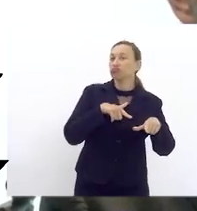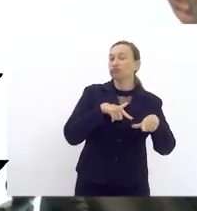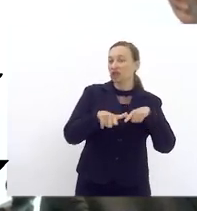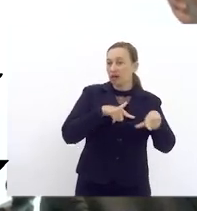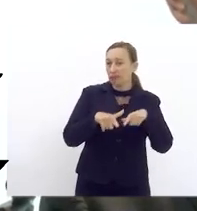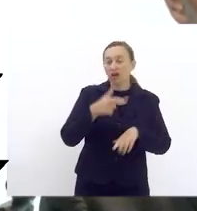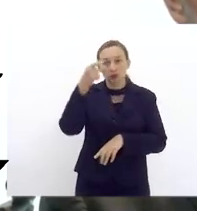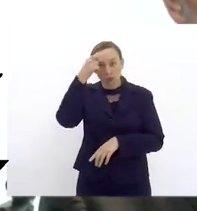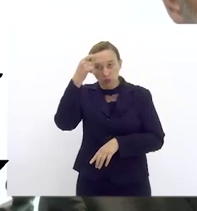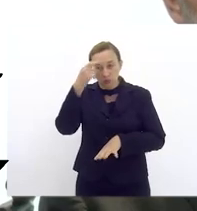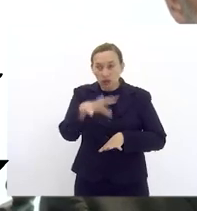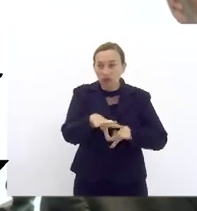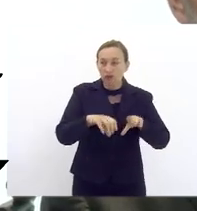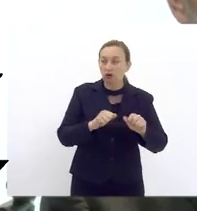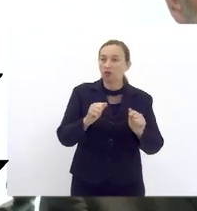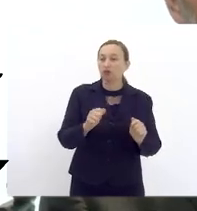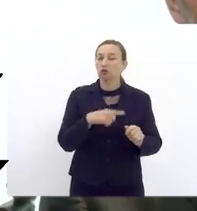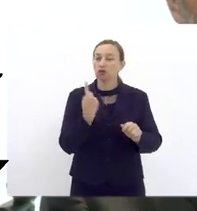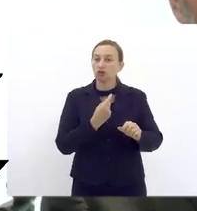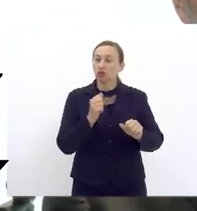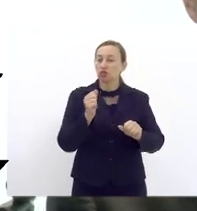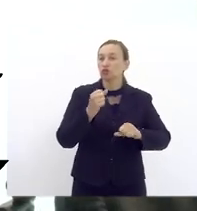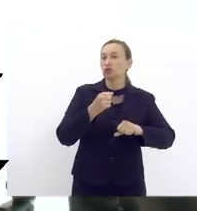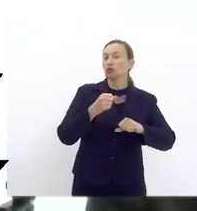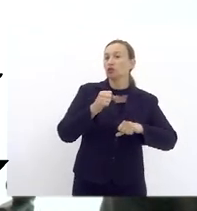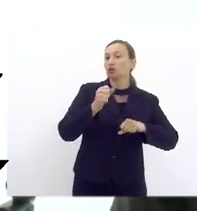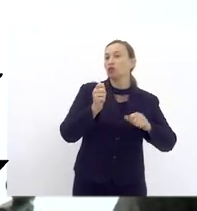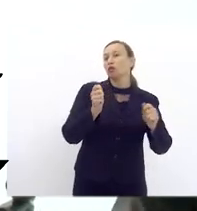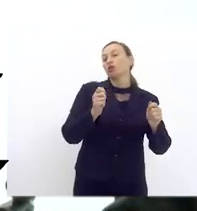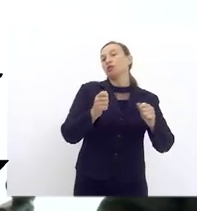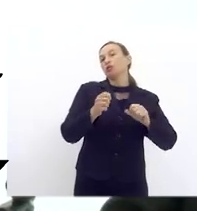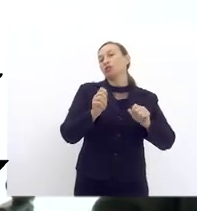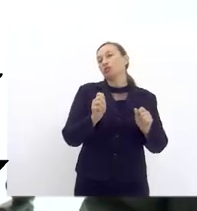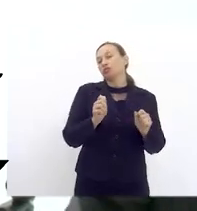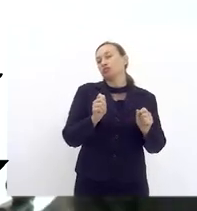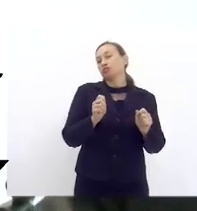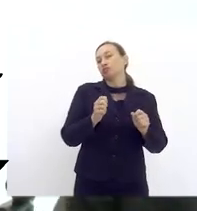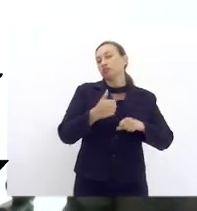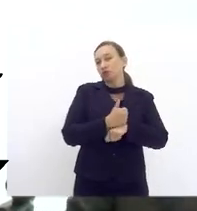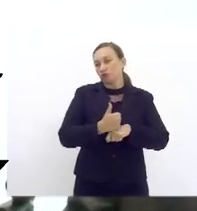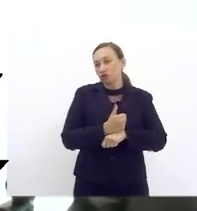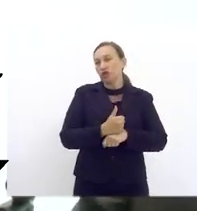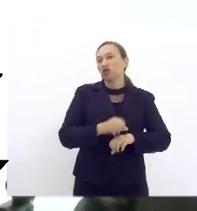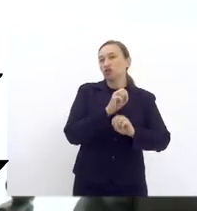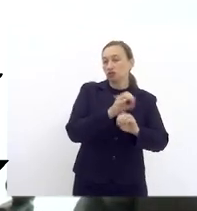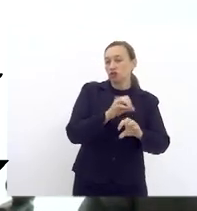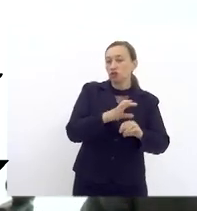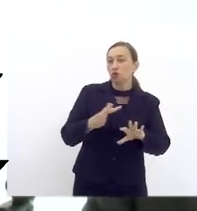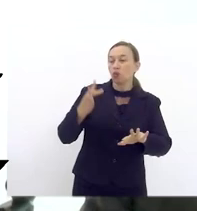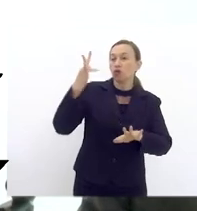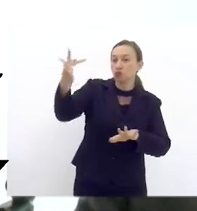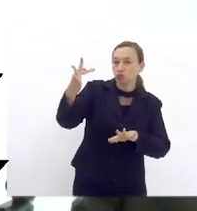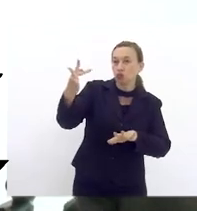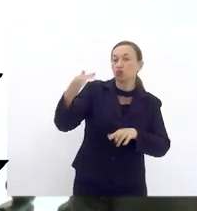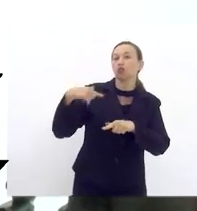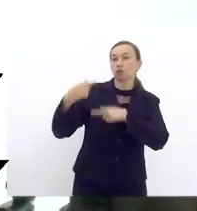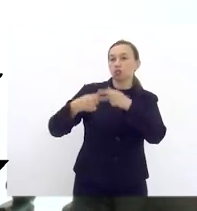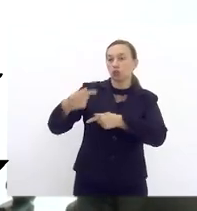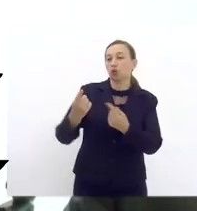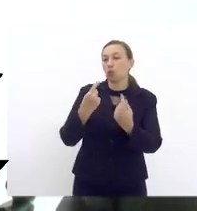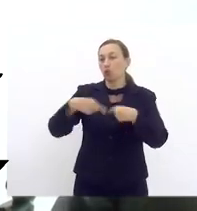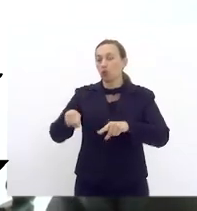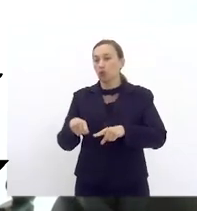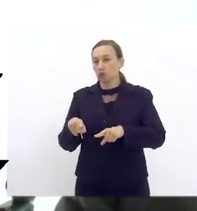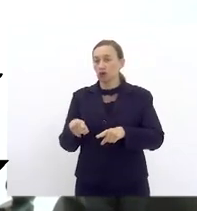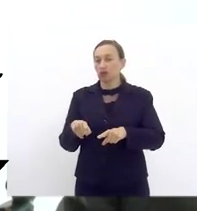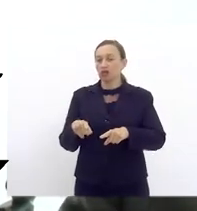os nossos profissionais de educação dentro de uma dinâmica anti-racista e que também forme as futuras gerações para combater o